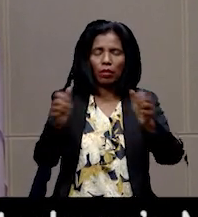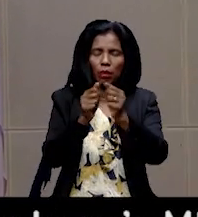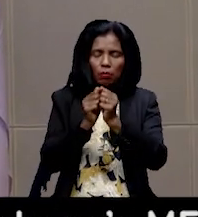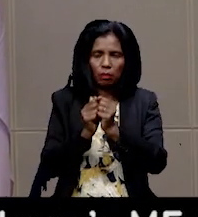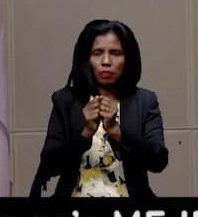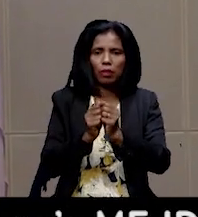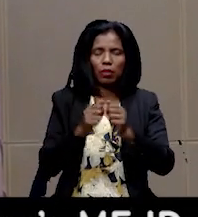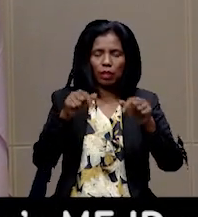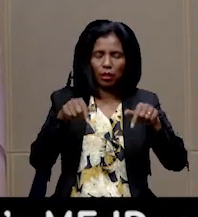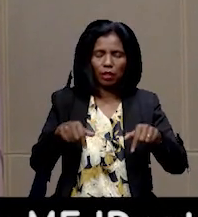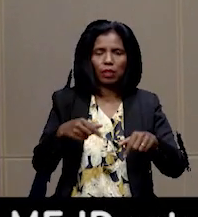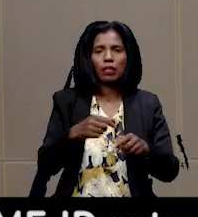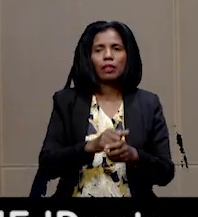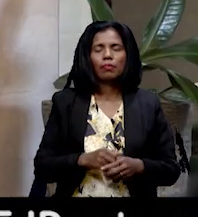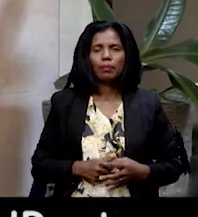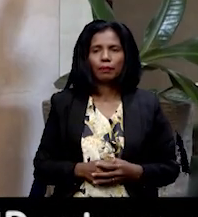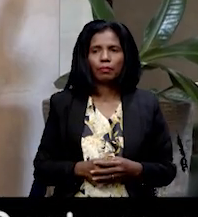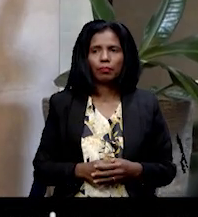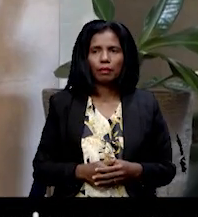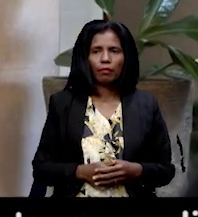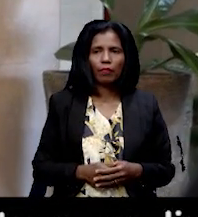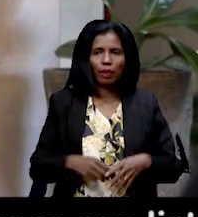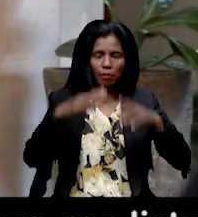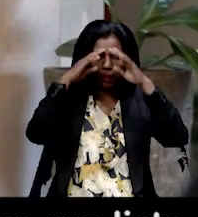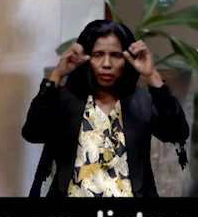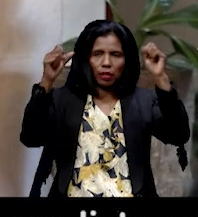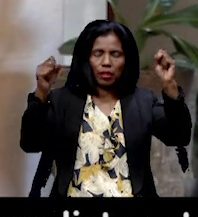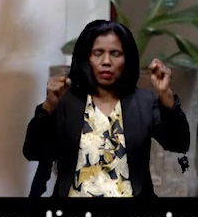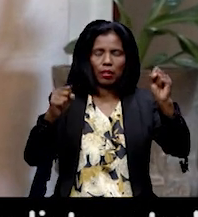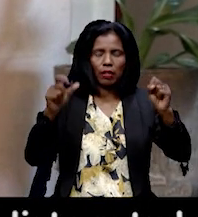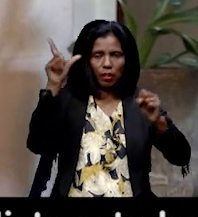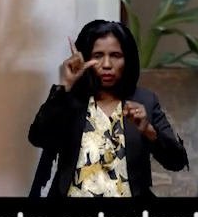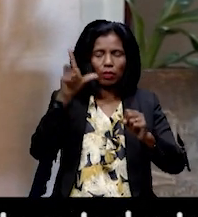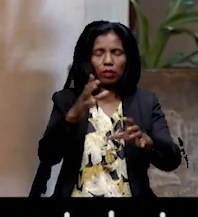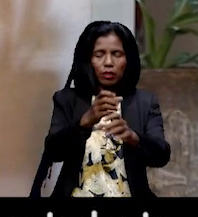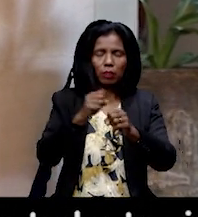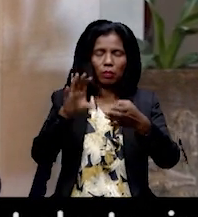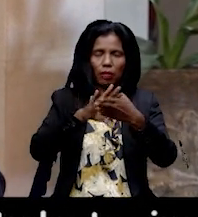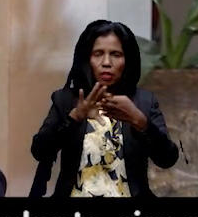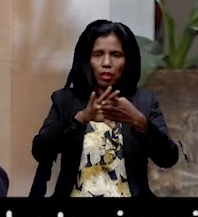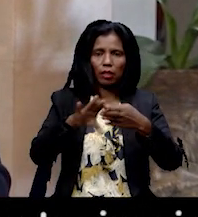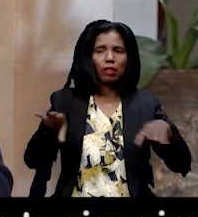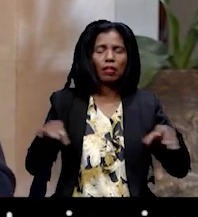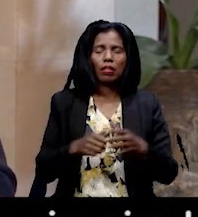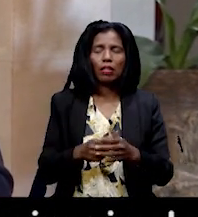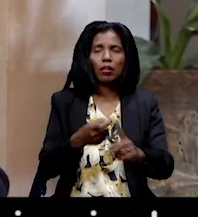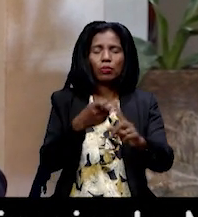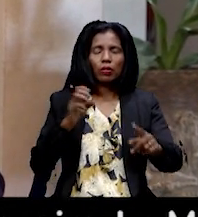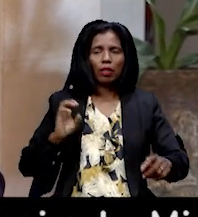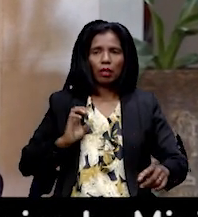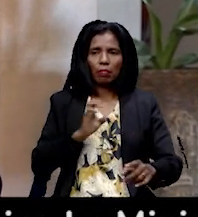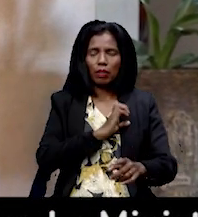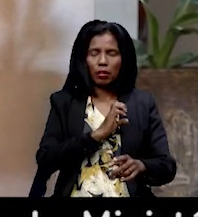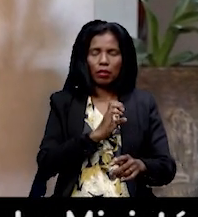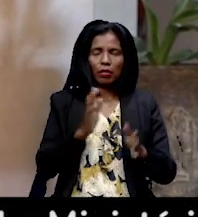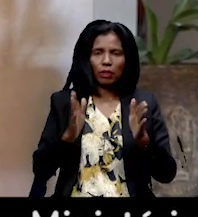bilateral e a área comércio. Presidente da República, Simo Carta Credencial, Rússia, embaixador Indonésia,